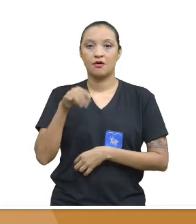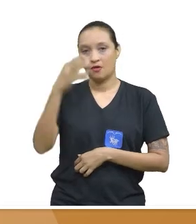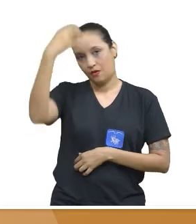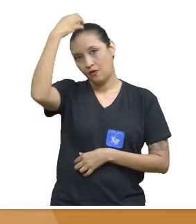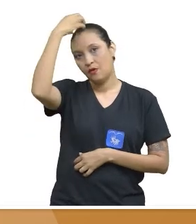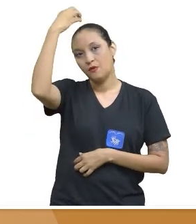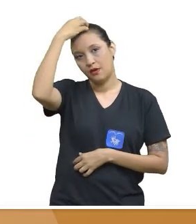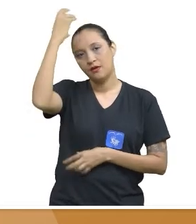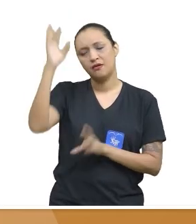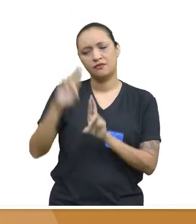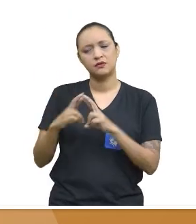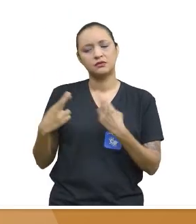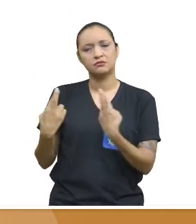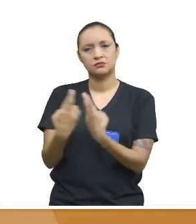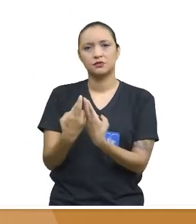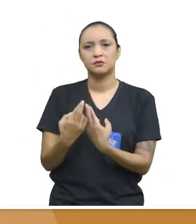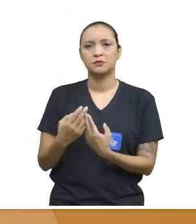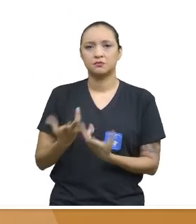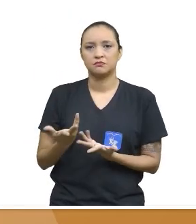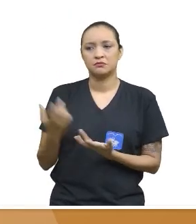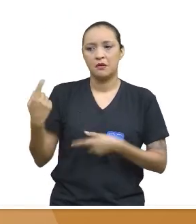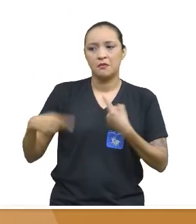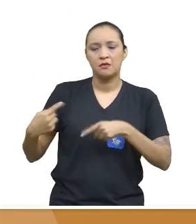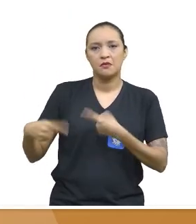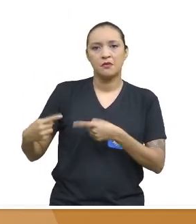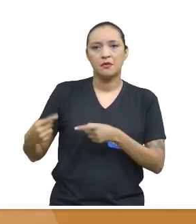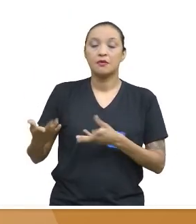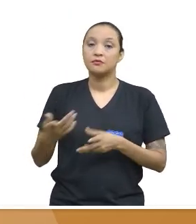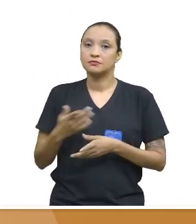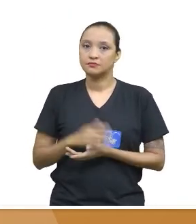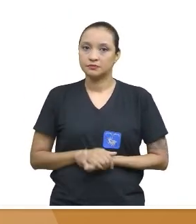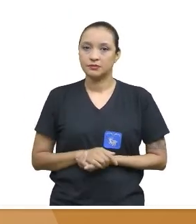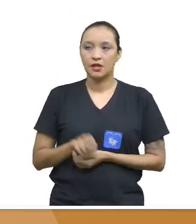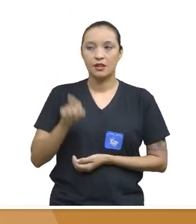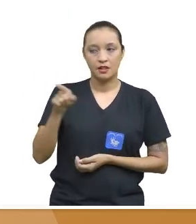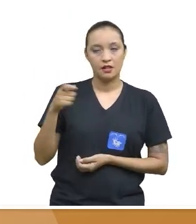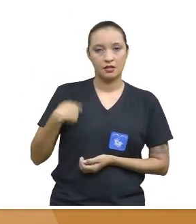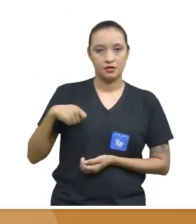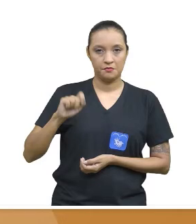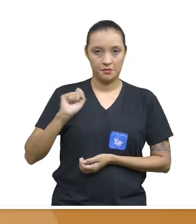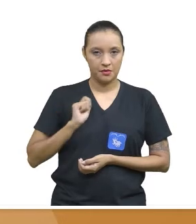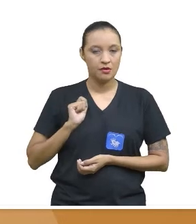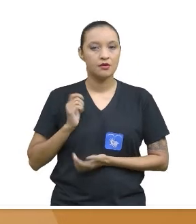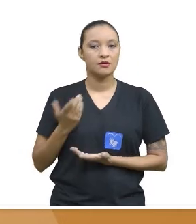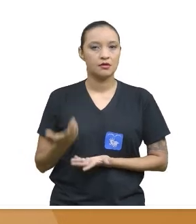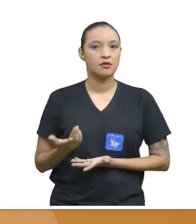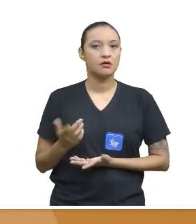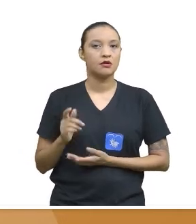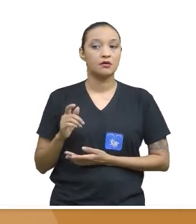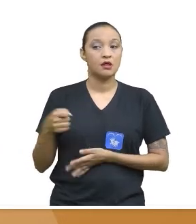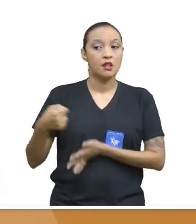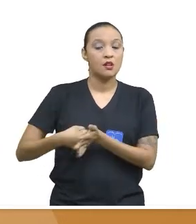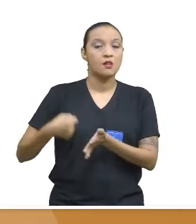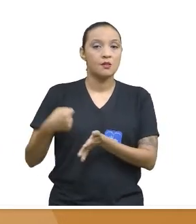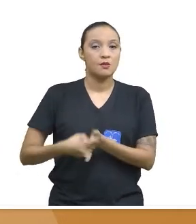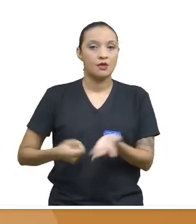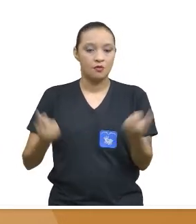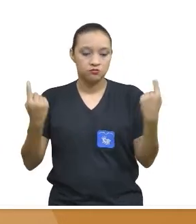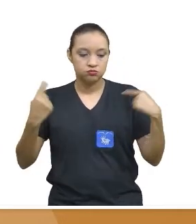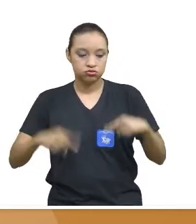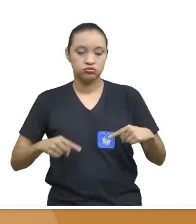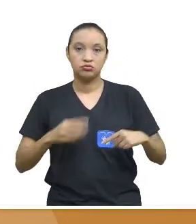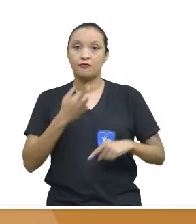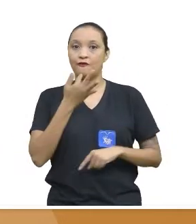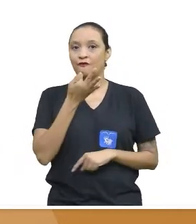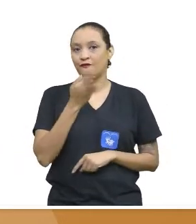domínio francês. Observa bem, lá na Espanha, os espanhóis resolveram lutar contra os